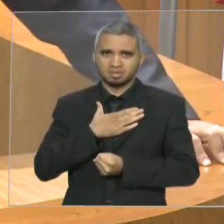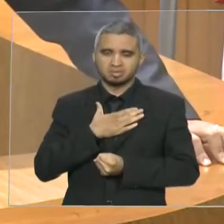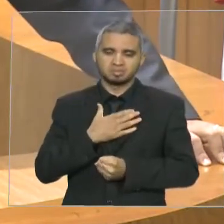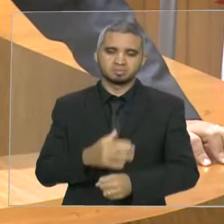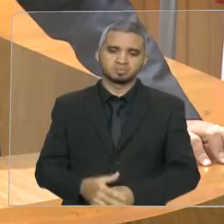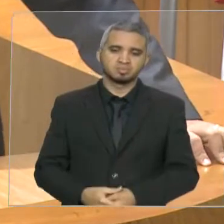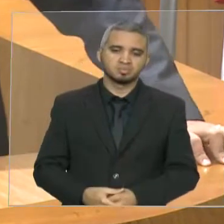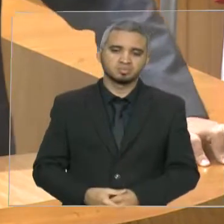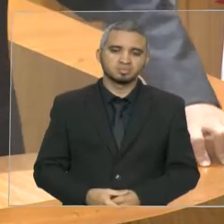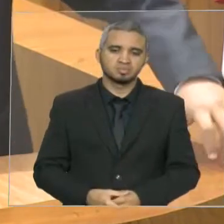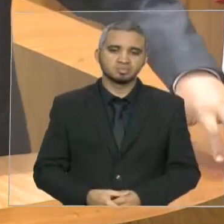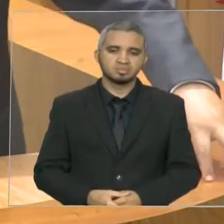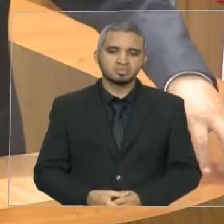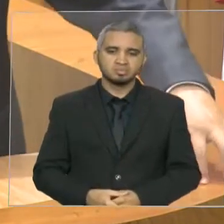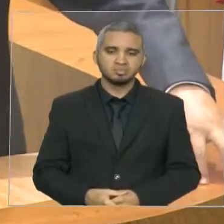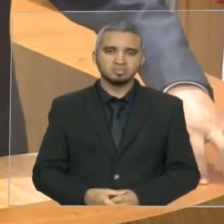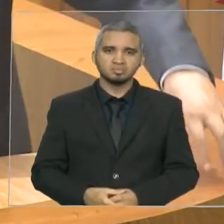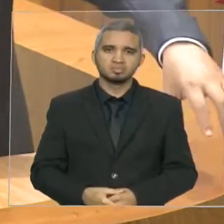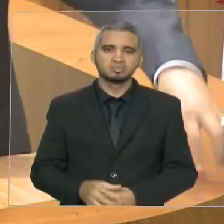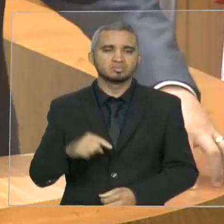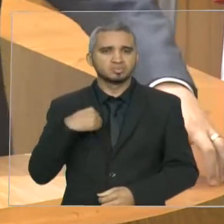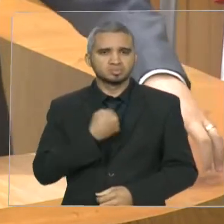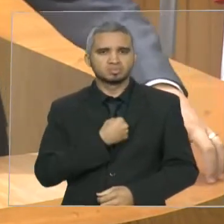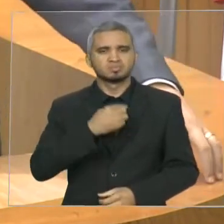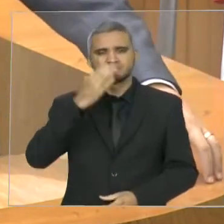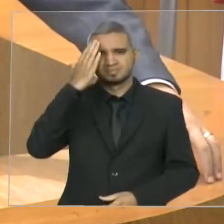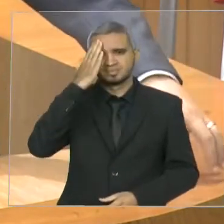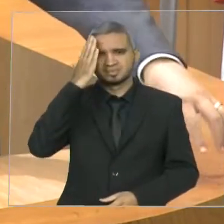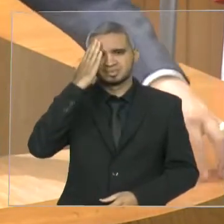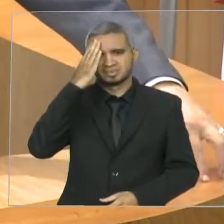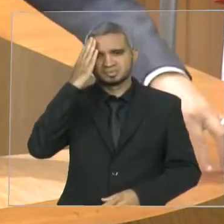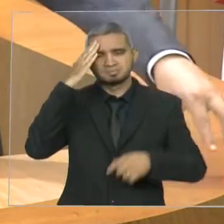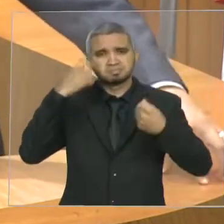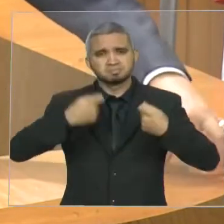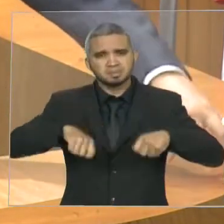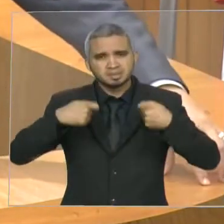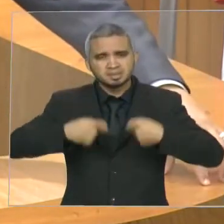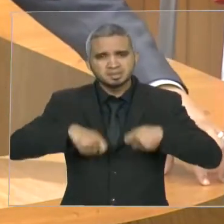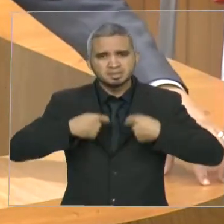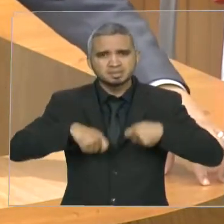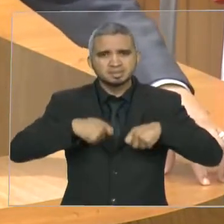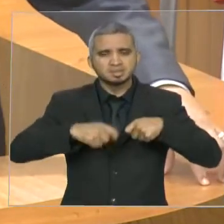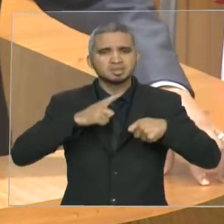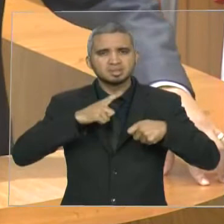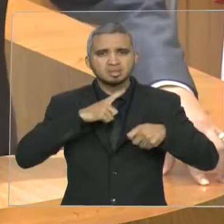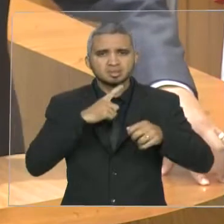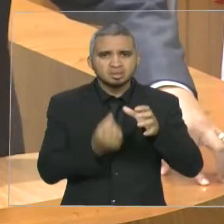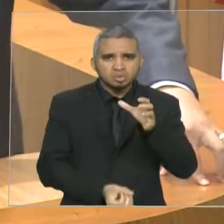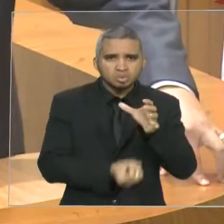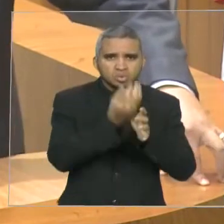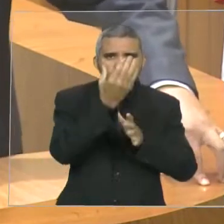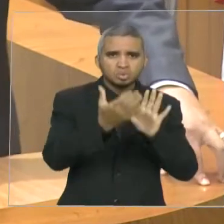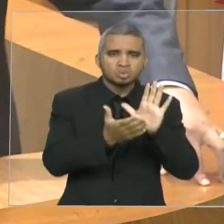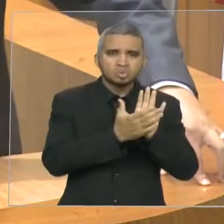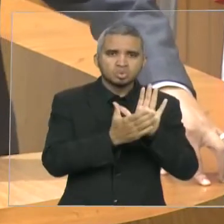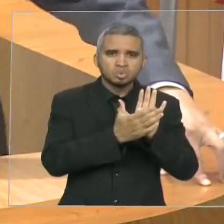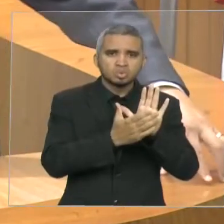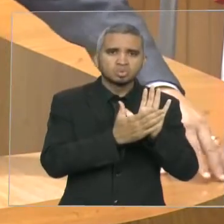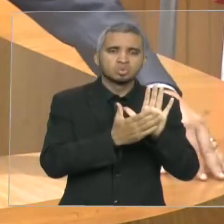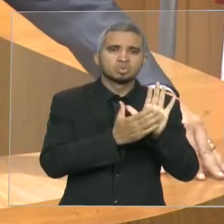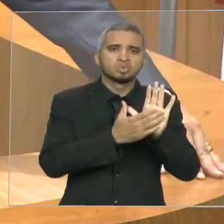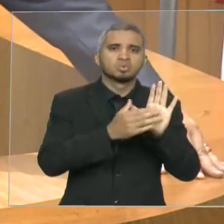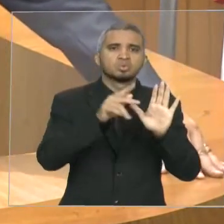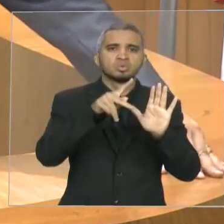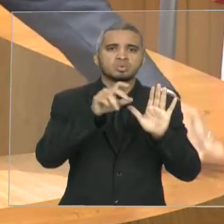nós sabemos a necessidade de implantarmos uma política cultural descentralizada de São